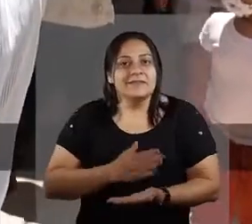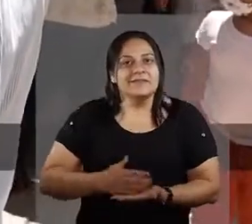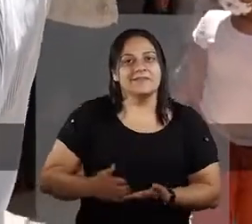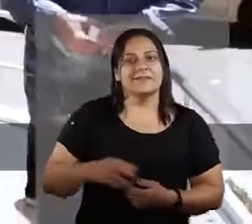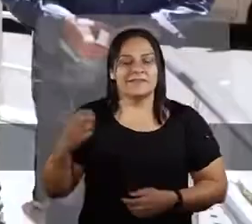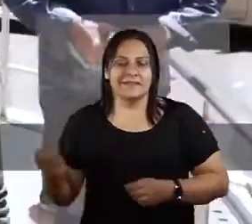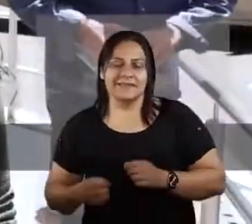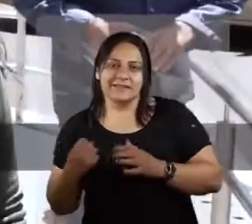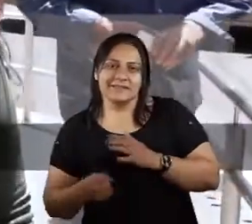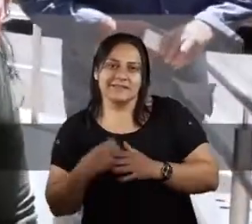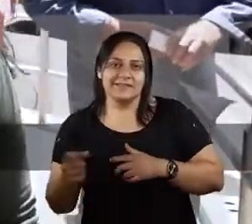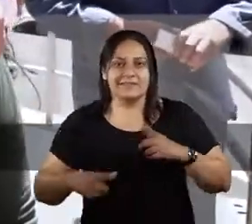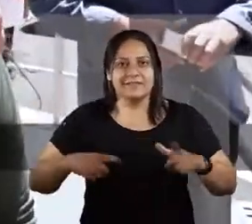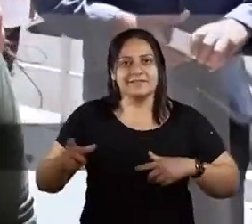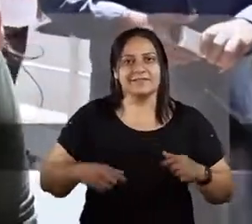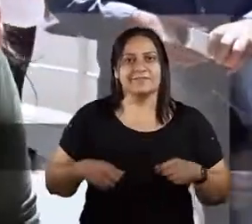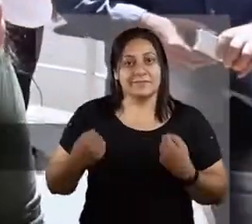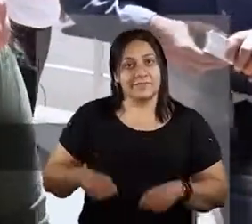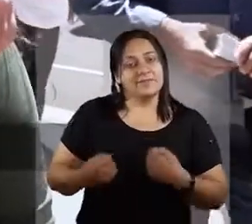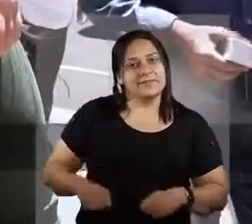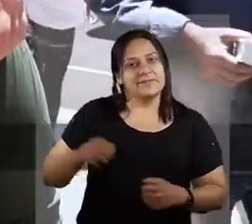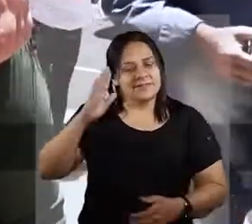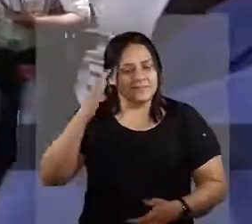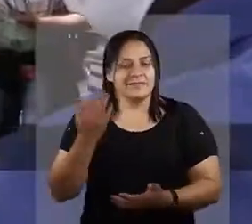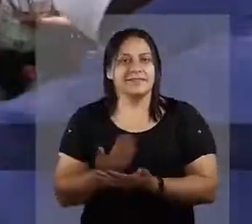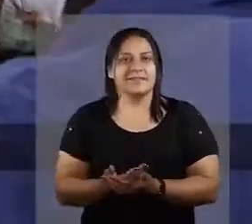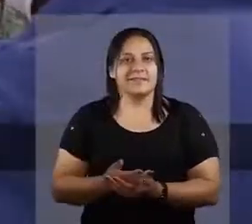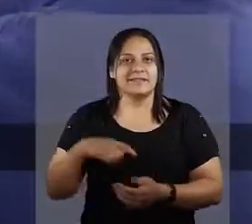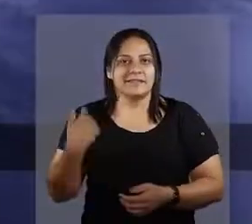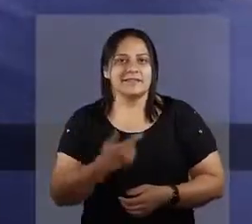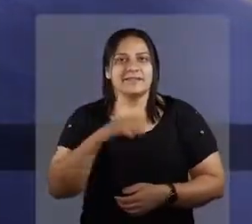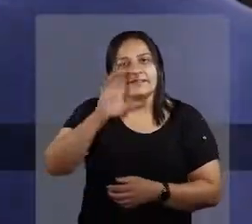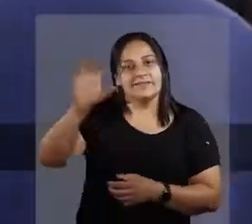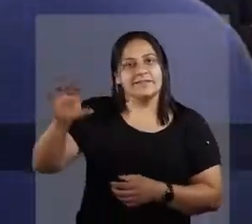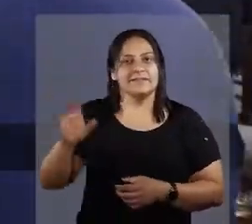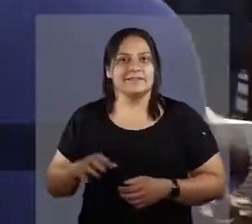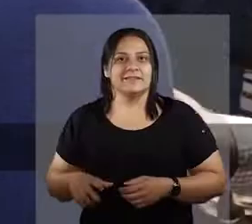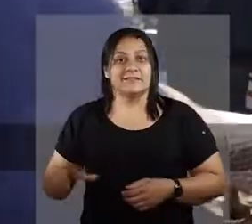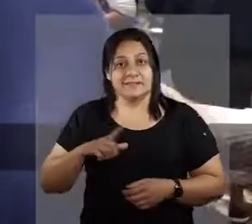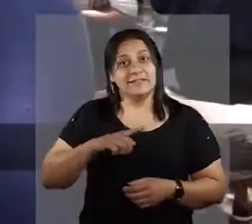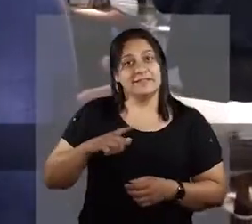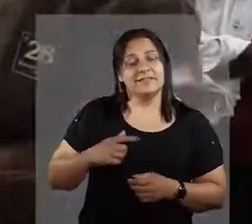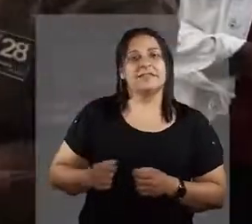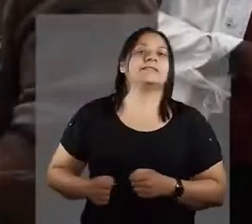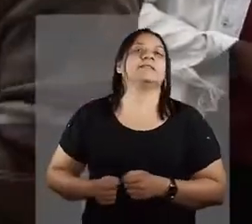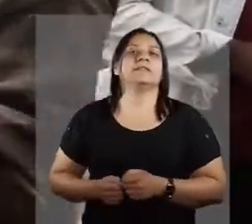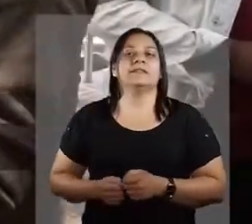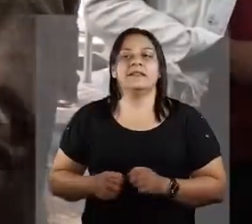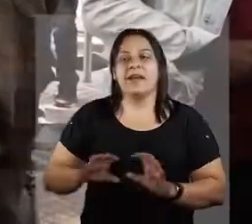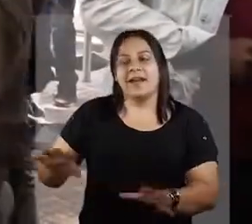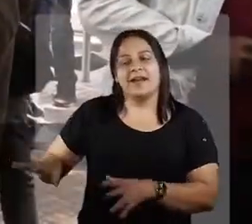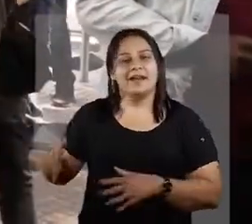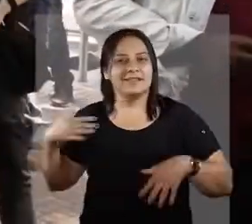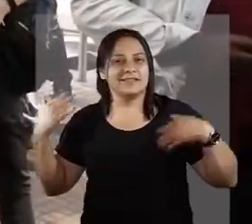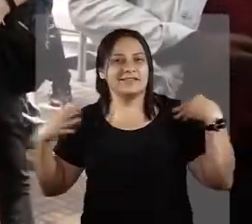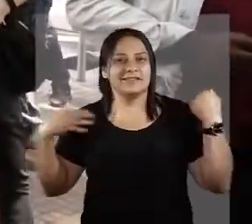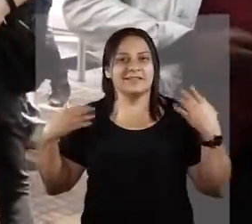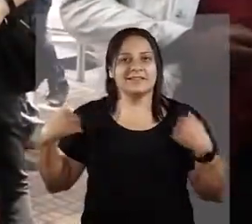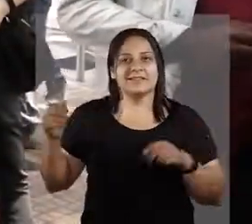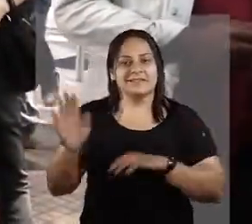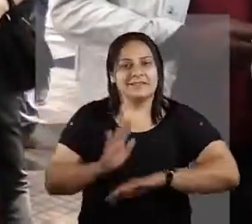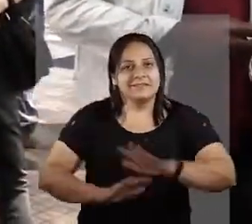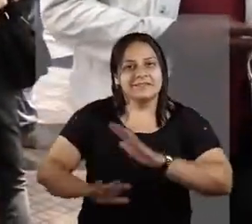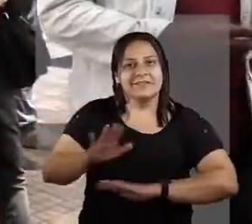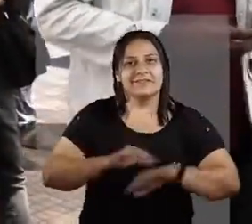gerar empregos. Podemos agora acreditar que nossos bairros terão áreas de lazer preservadas, que o